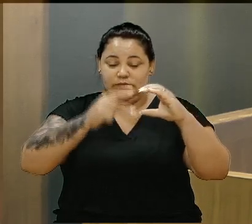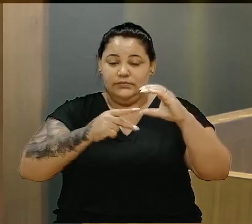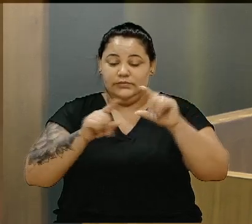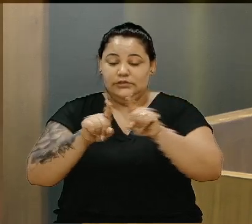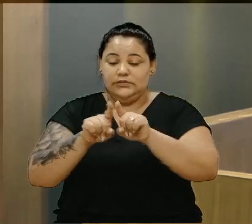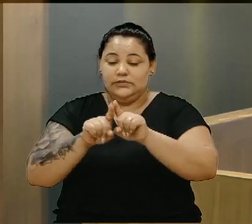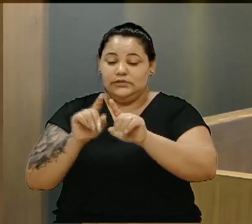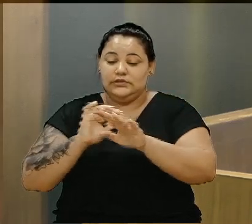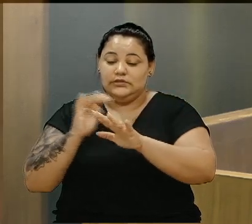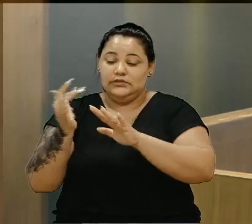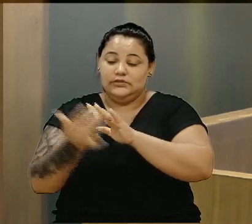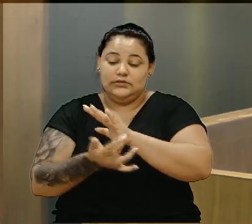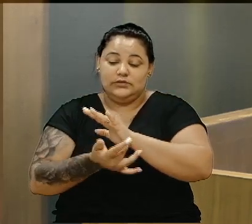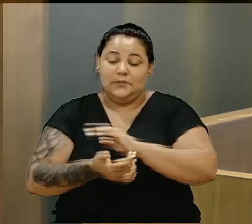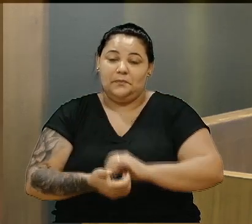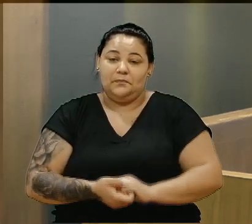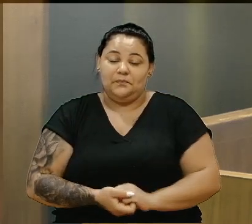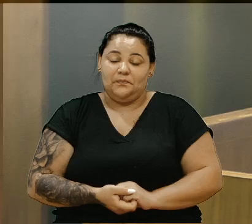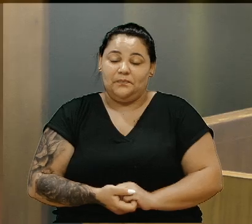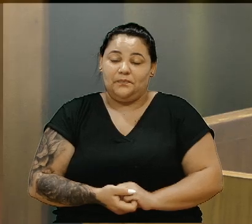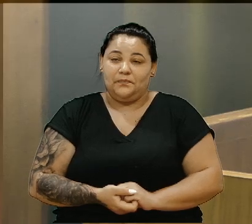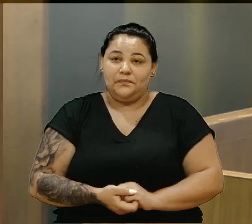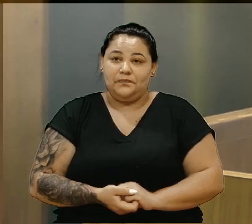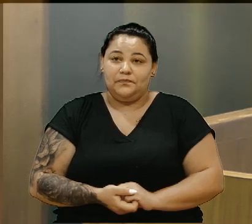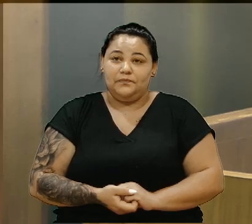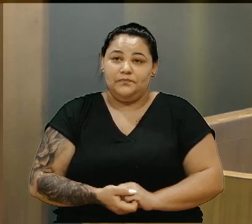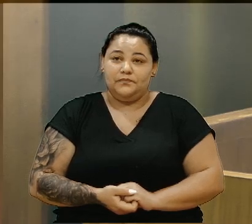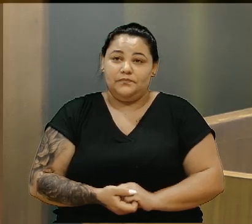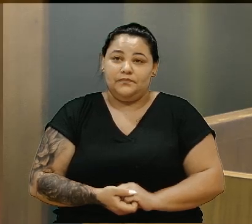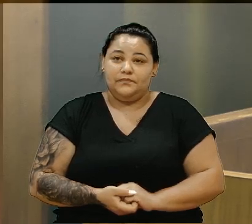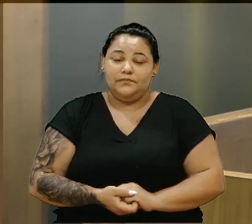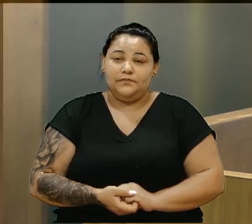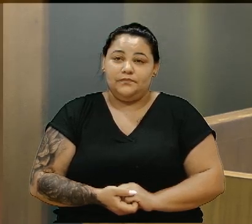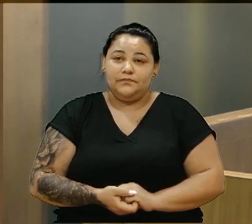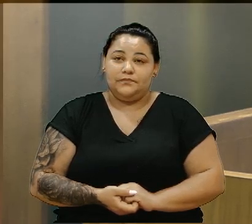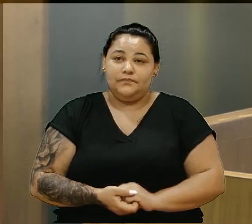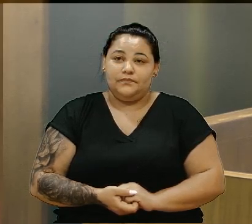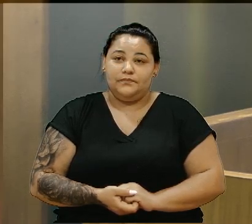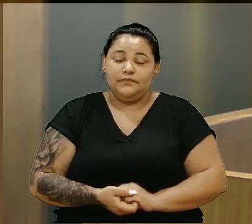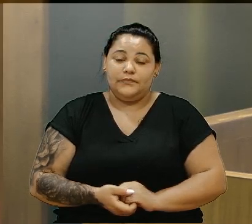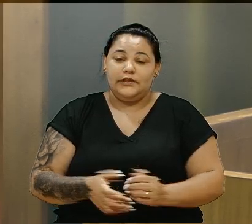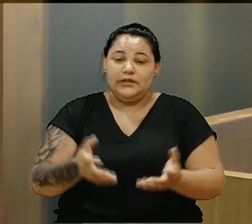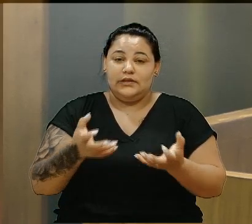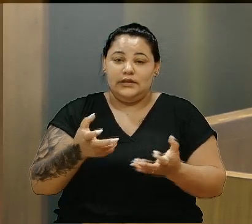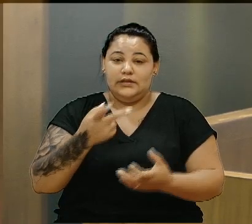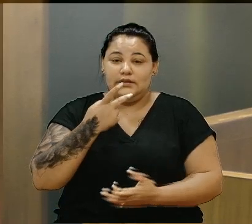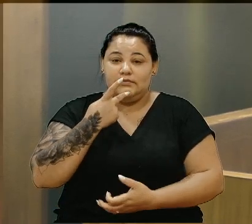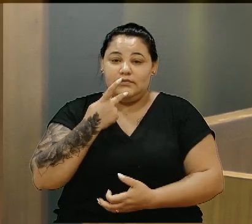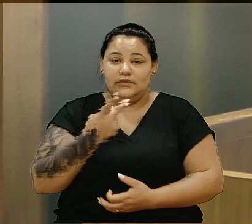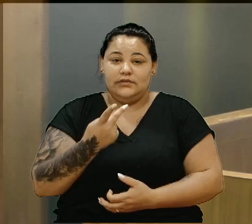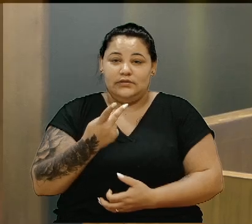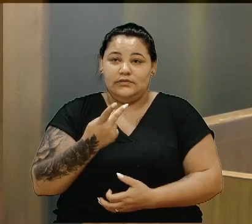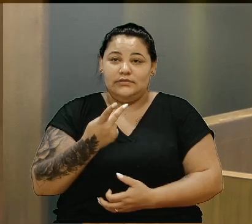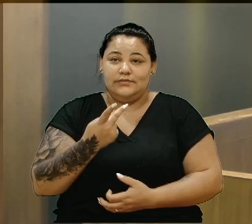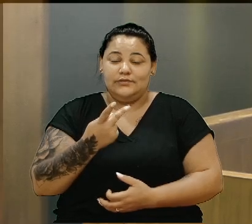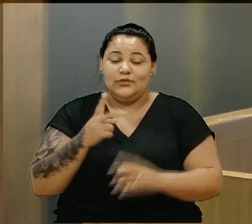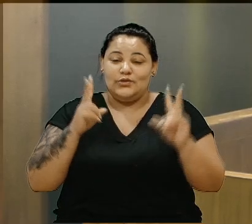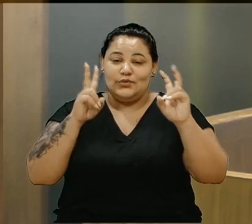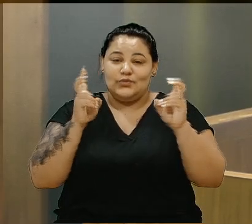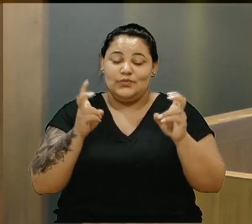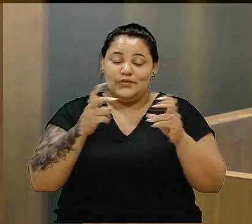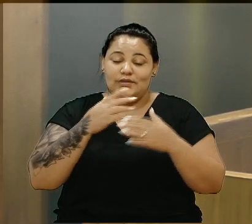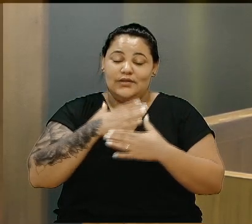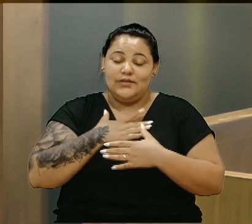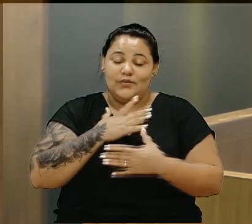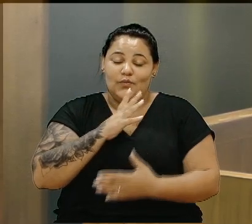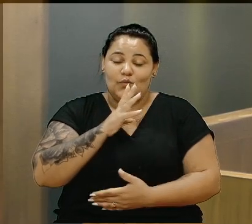sociais, e retomar o assunto, que é um assunto que, para mim, é apaixonante, é